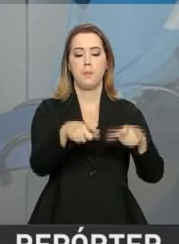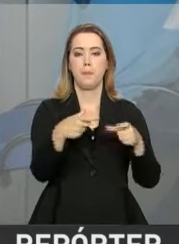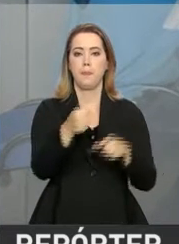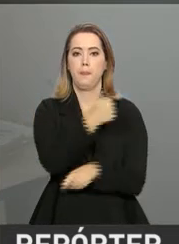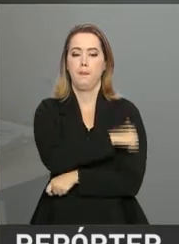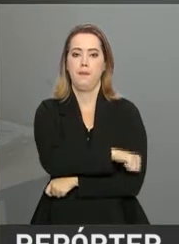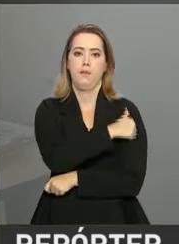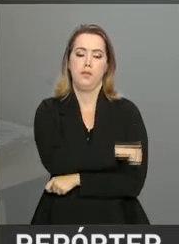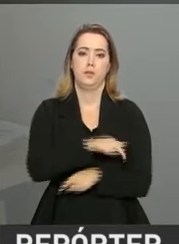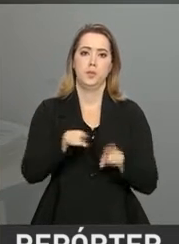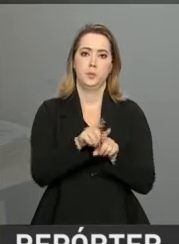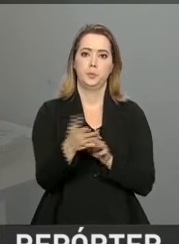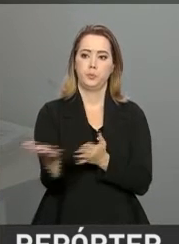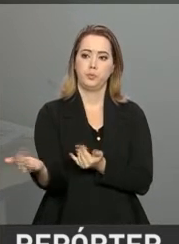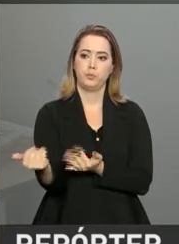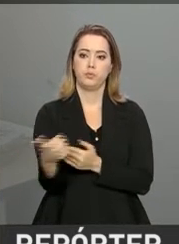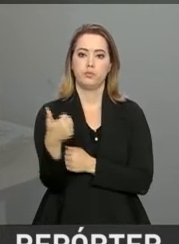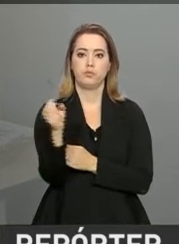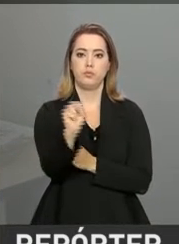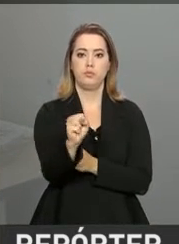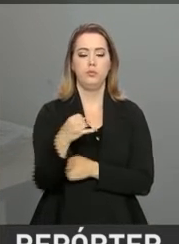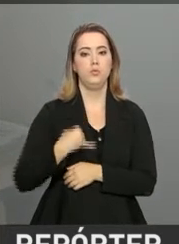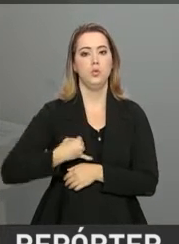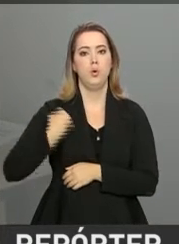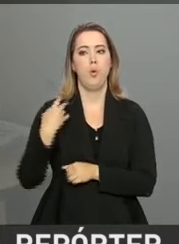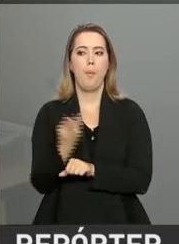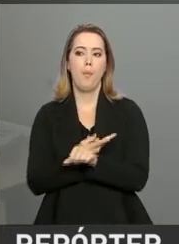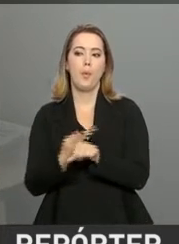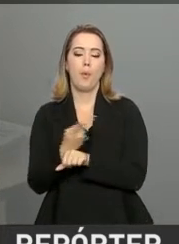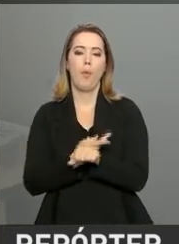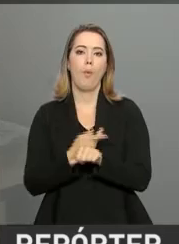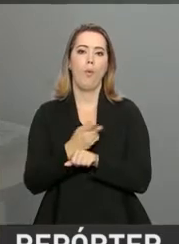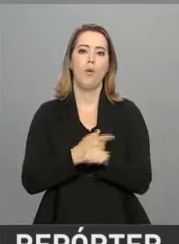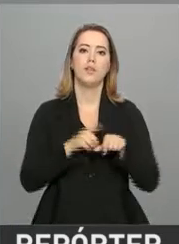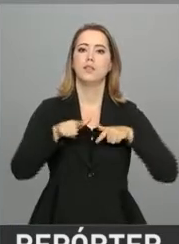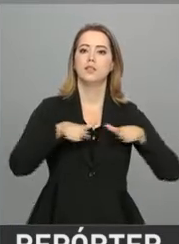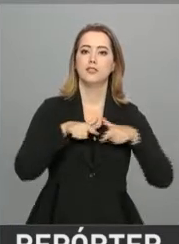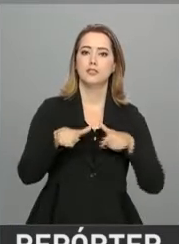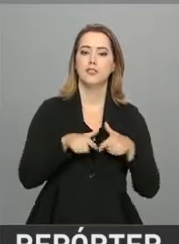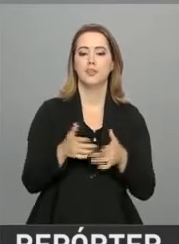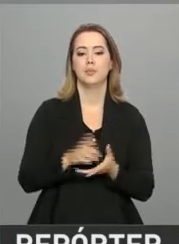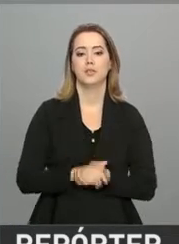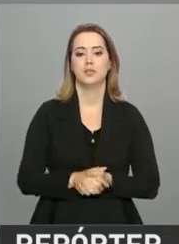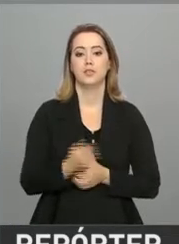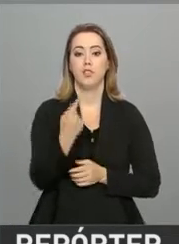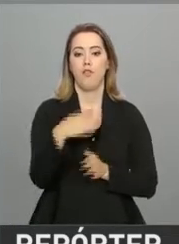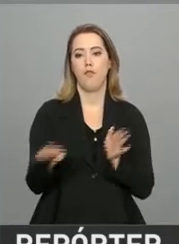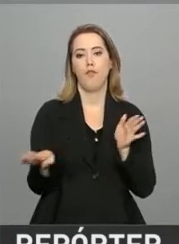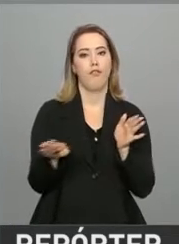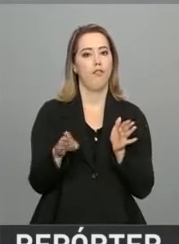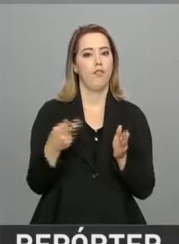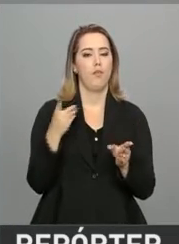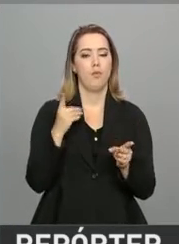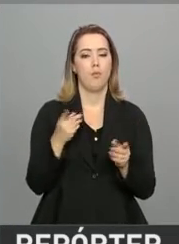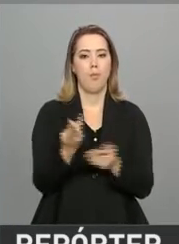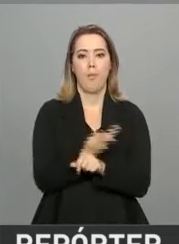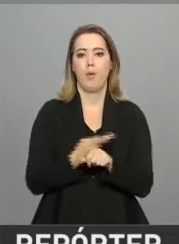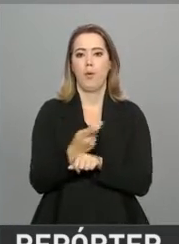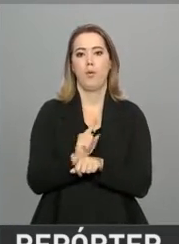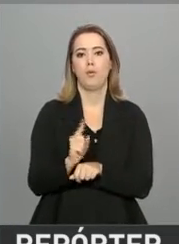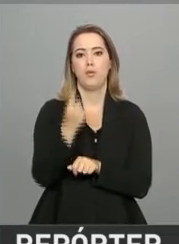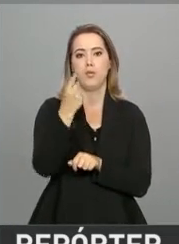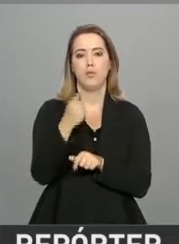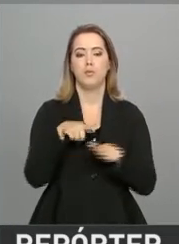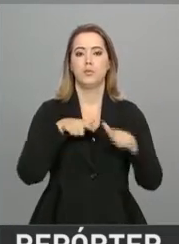Rio de Janeiro, que o jovem de 18 anos foi atrás do primeiro emprego. Eu vim em busca do primeiro emprego, arranjar uma